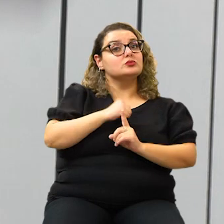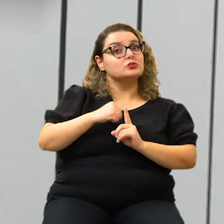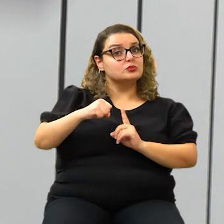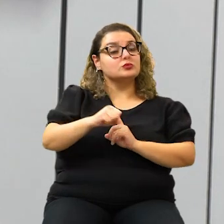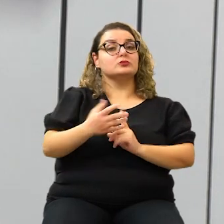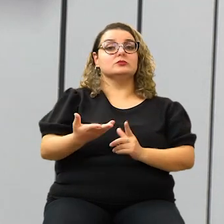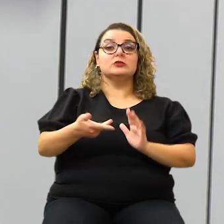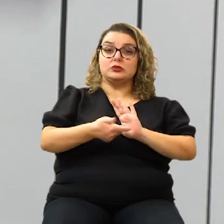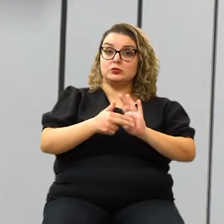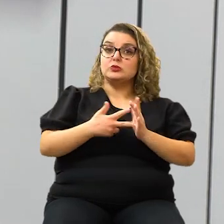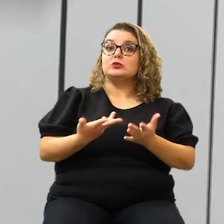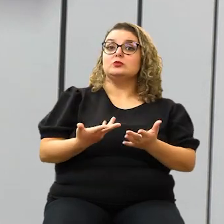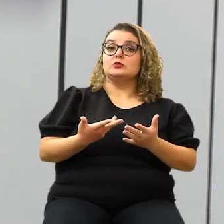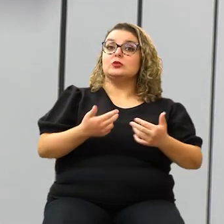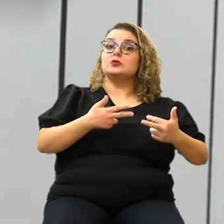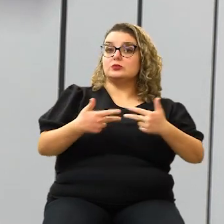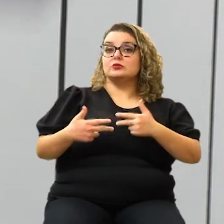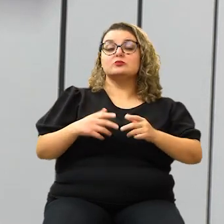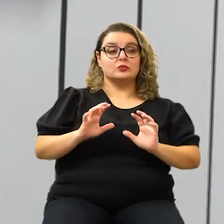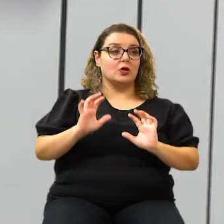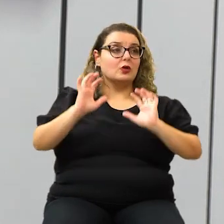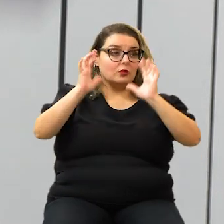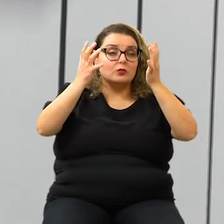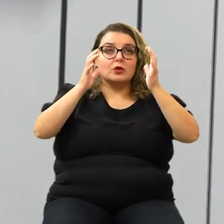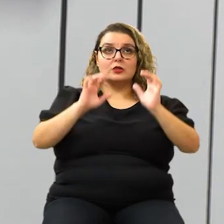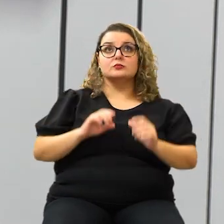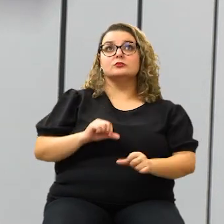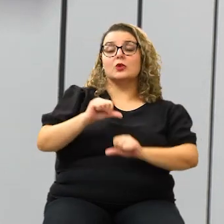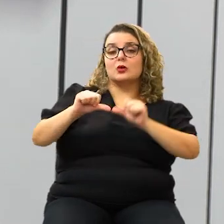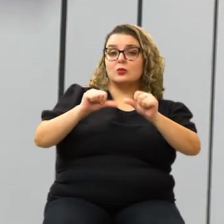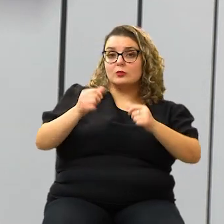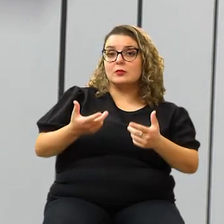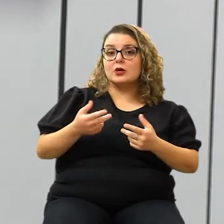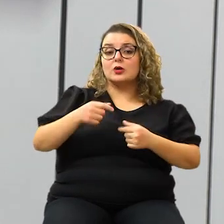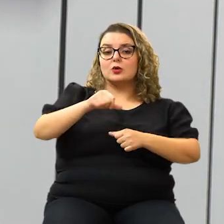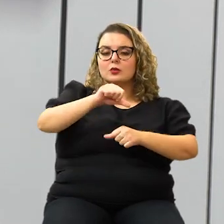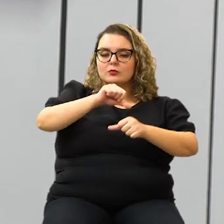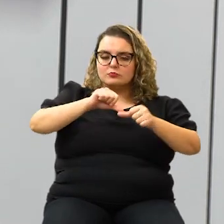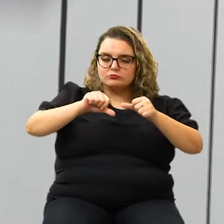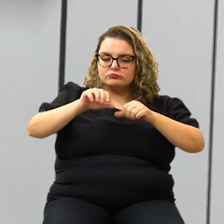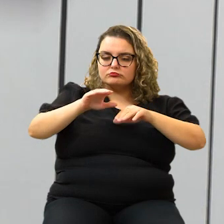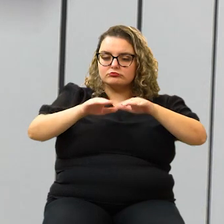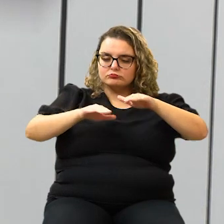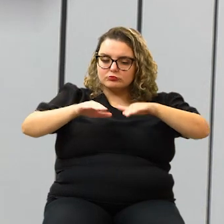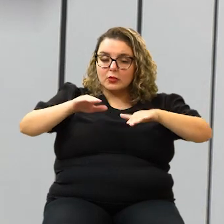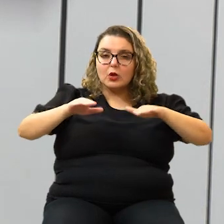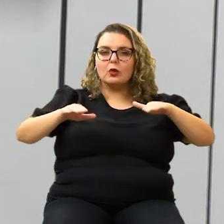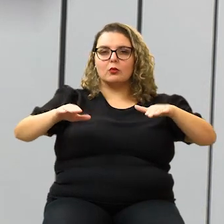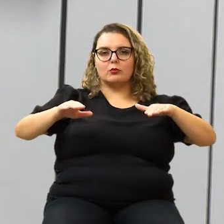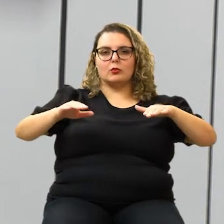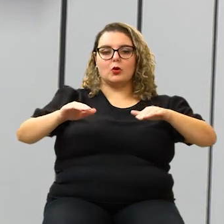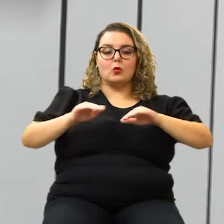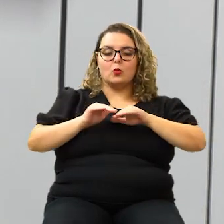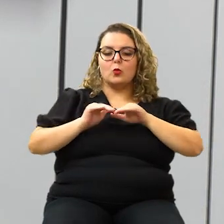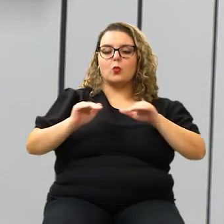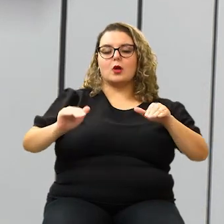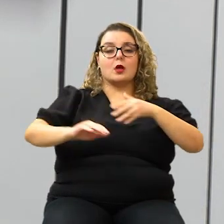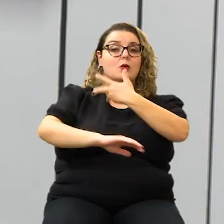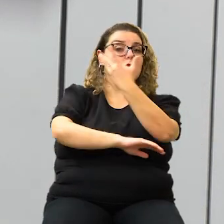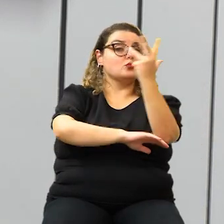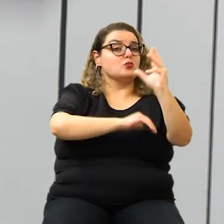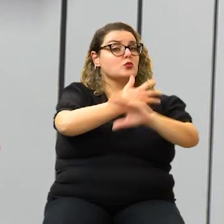significativos. Isso porque os padrões climáticos sofrem alterações que mudam o equilíbrio da natureza, né?